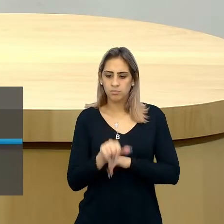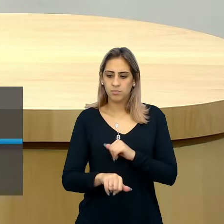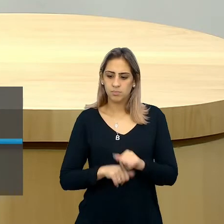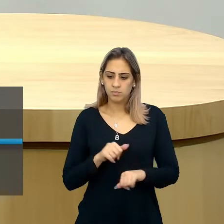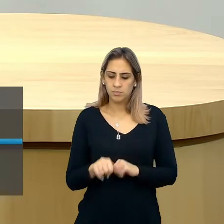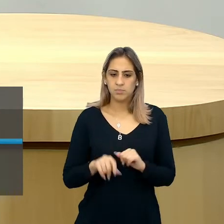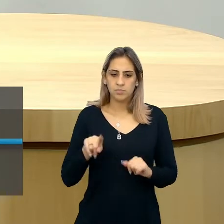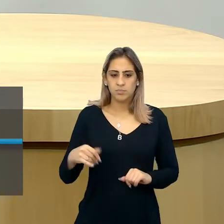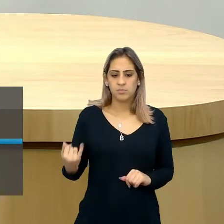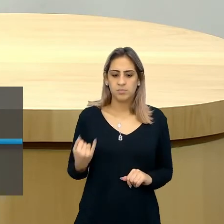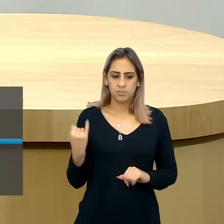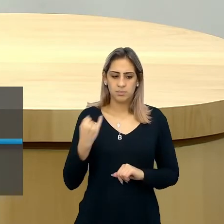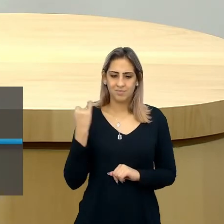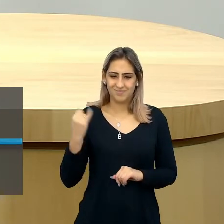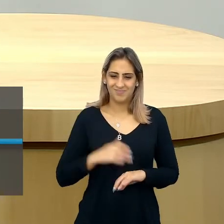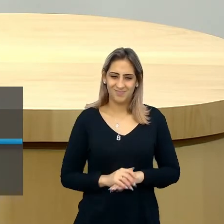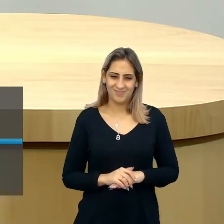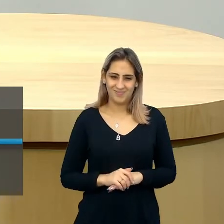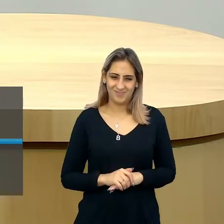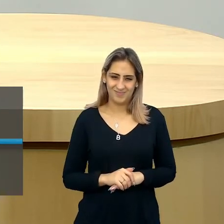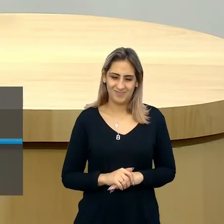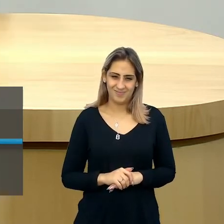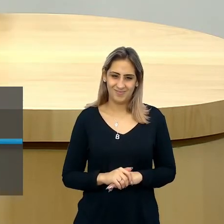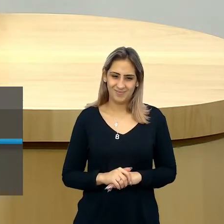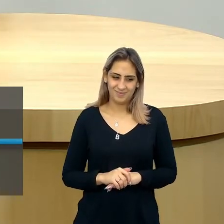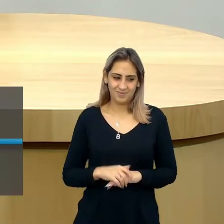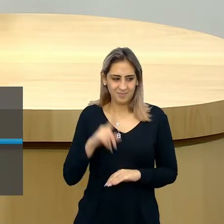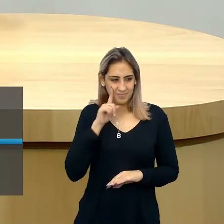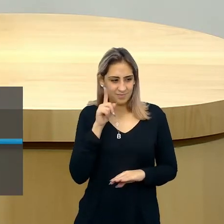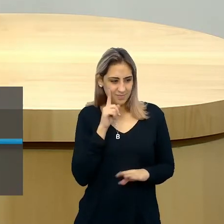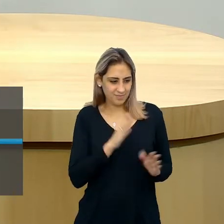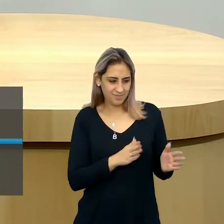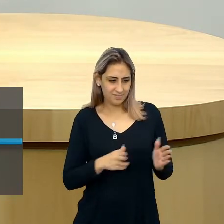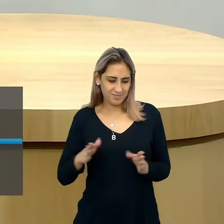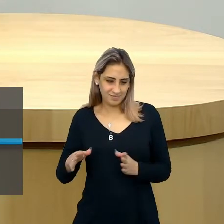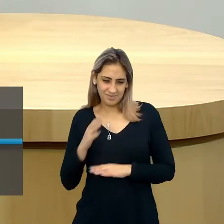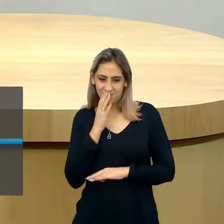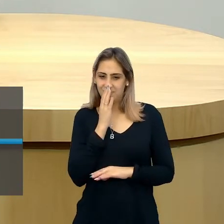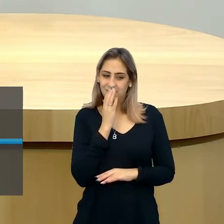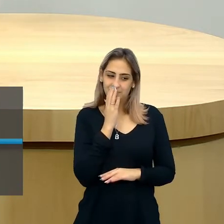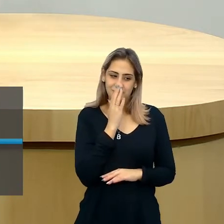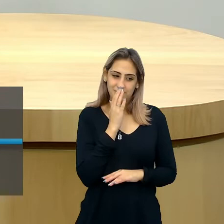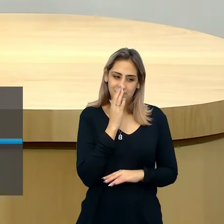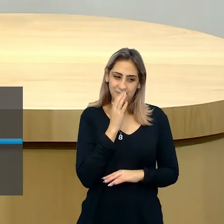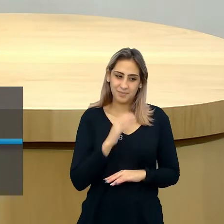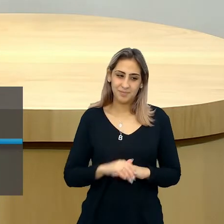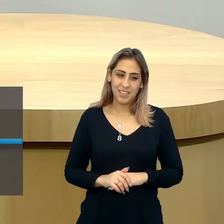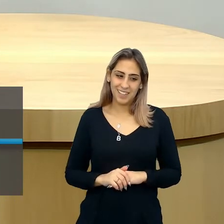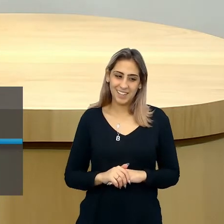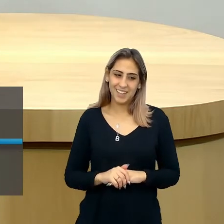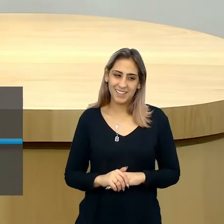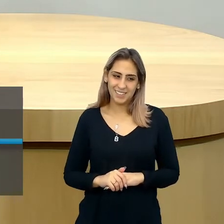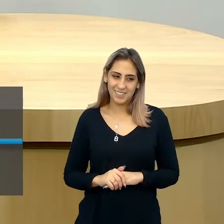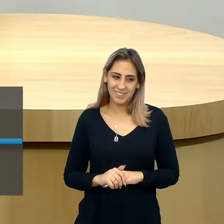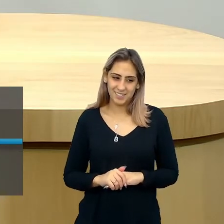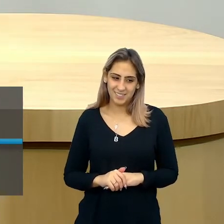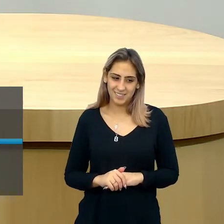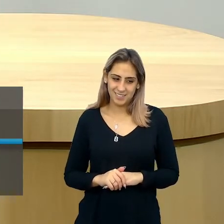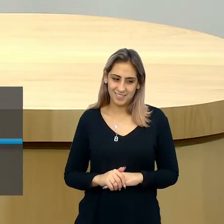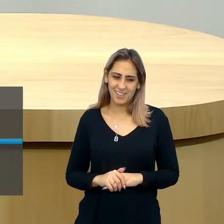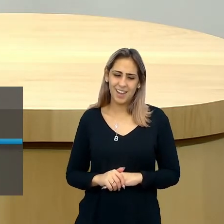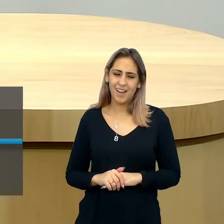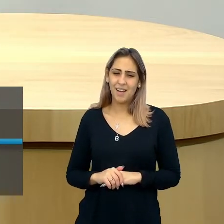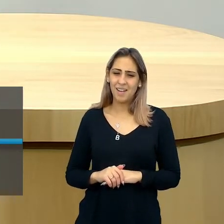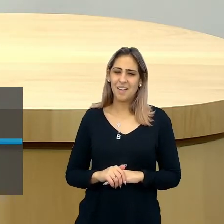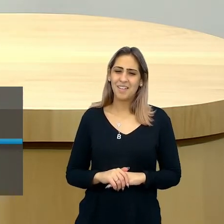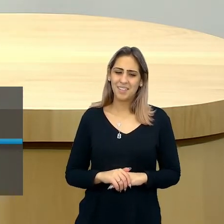tornaram valiosos. O cotidiano não é mais essa trivialidade, essa besteira que todo mundo vai vivendo. Não,